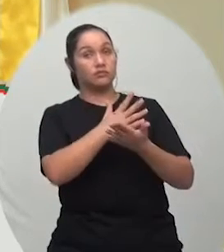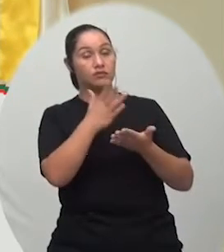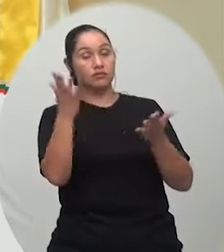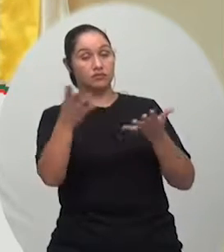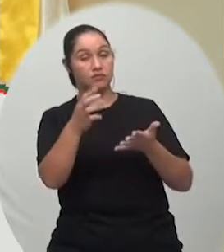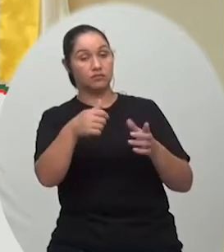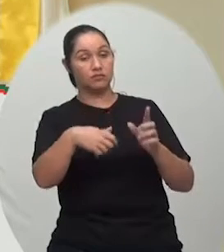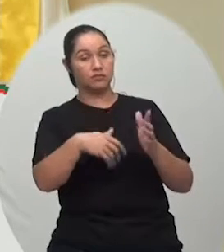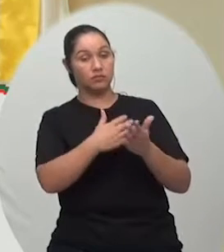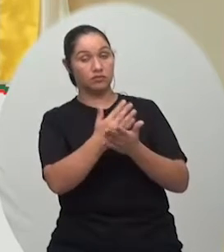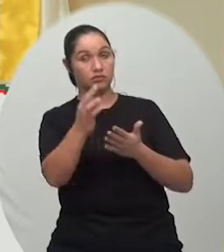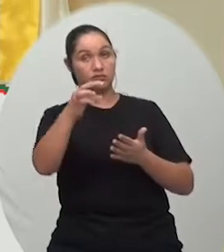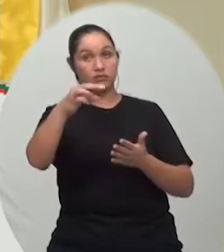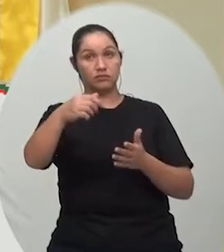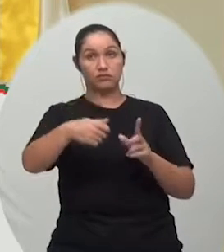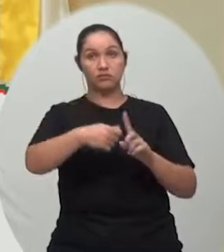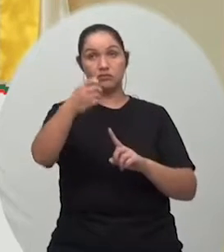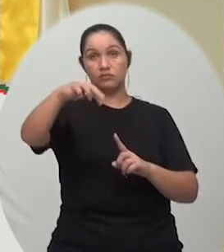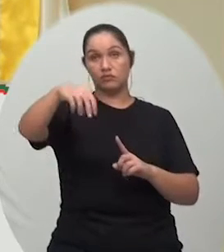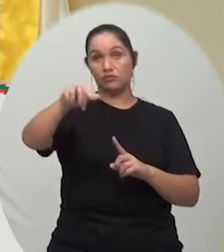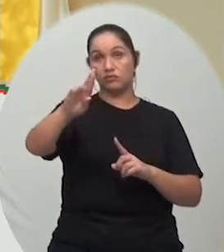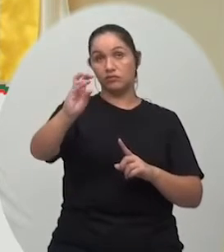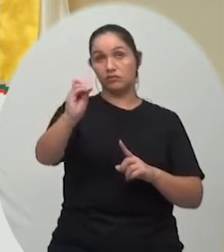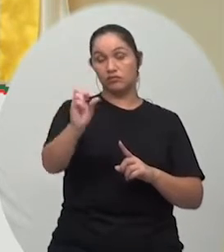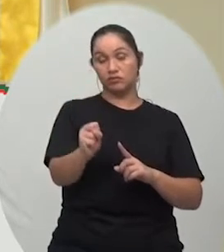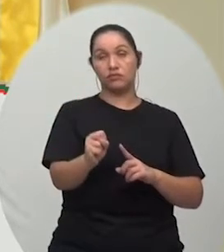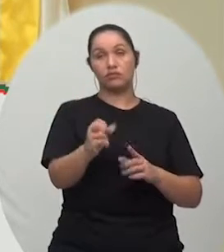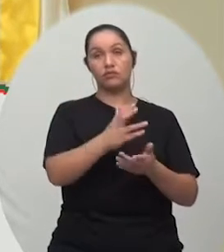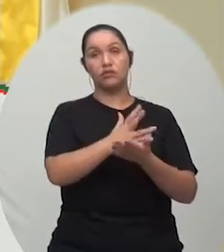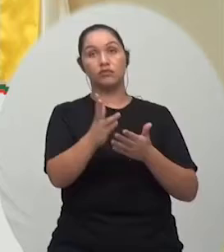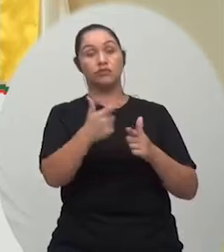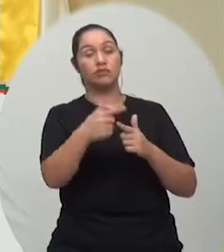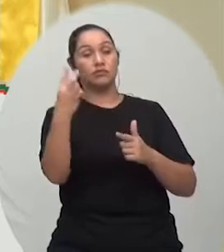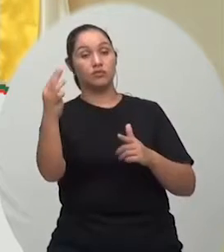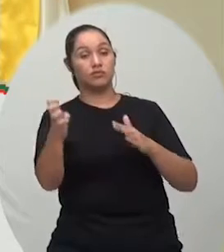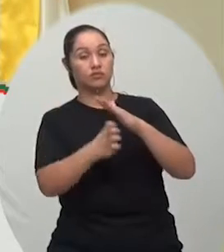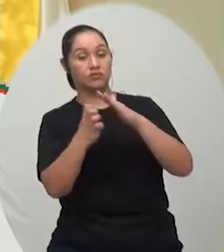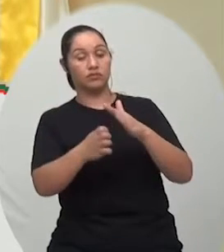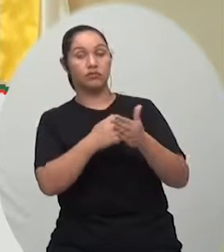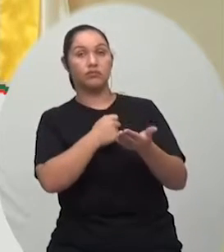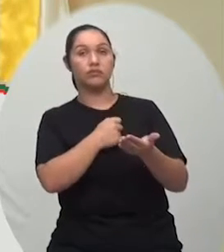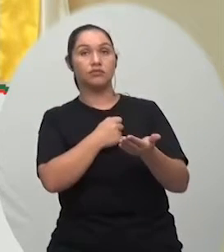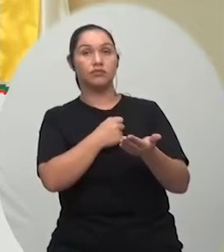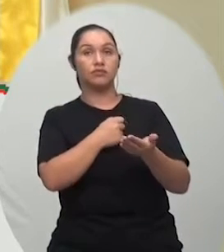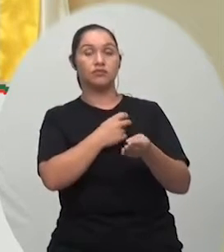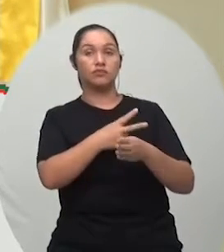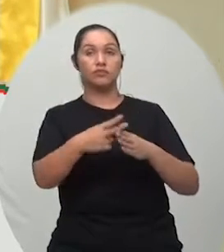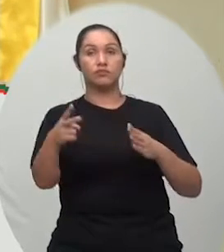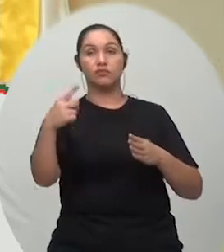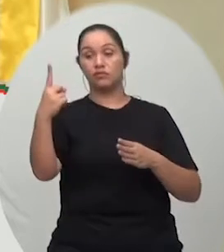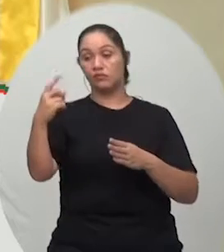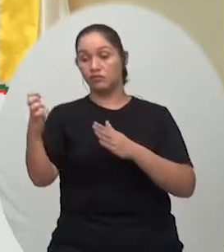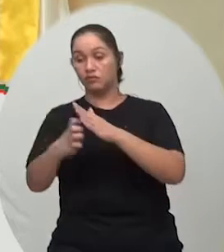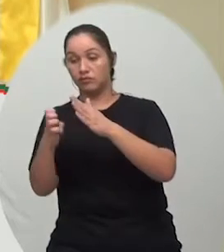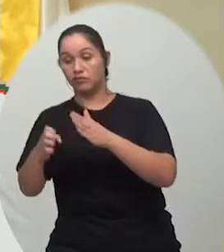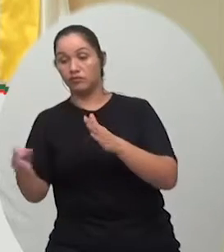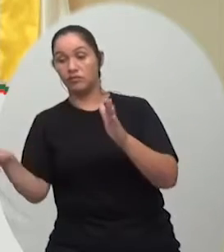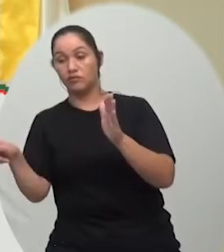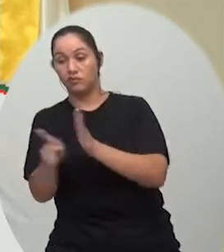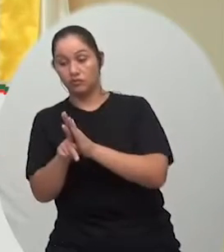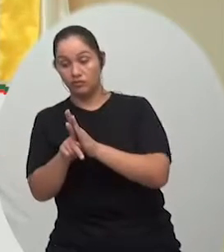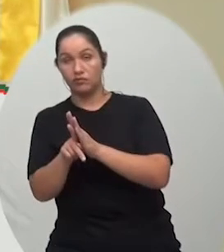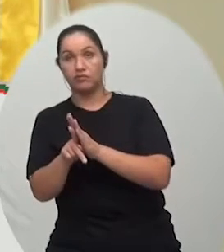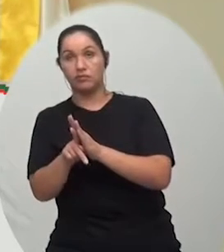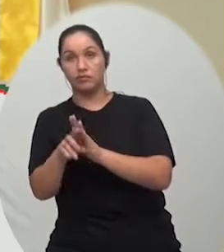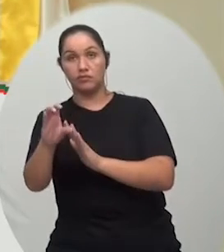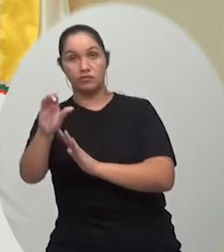que tiveram 3 empresas vencedoras. Uma empresa que vai atuar na castração e na identificação por meio da